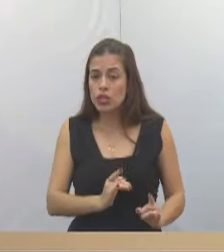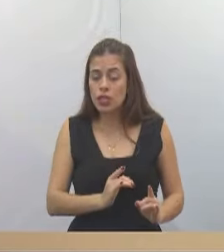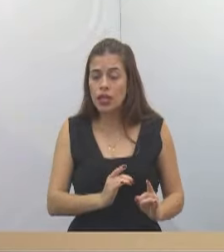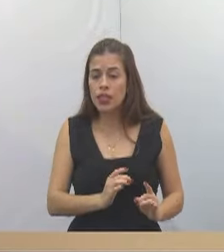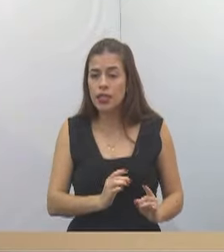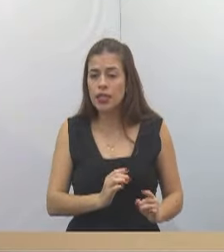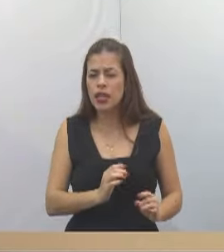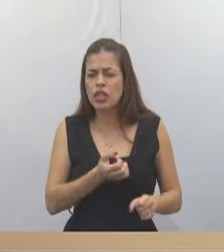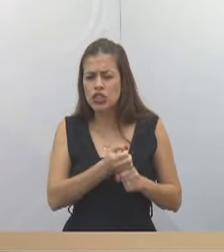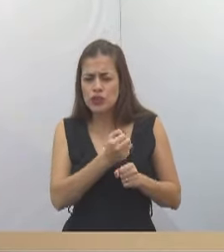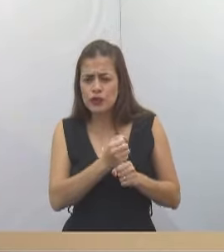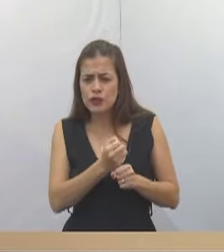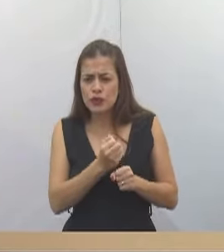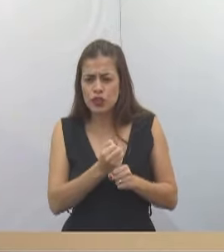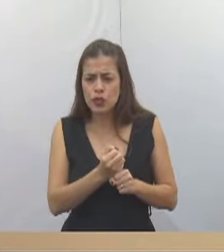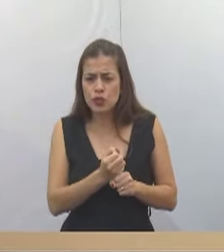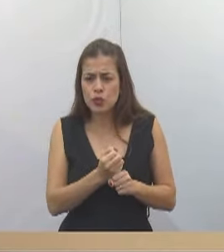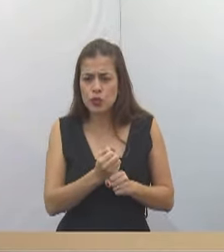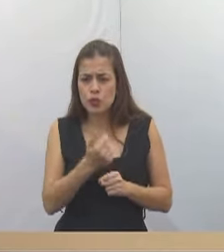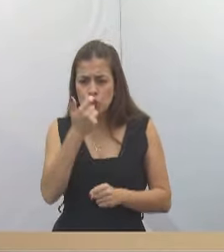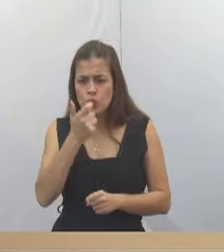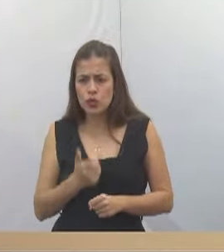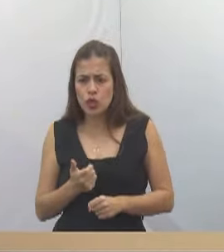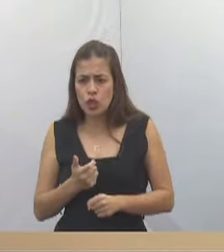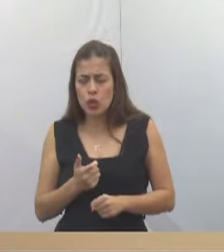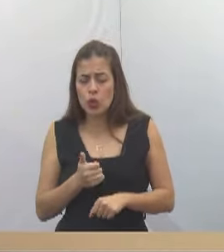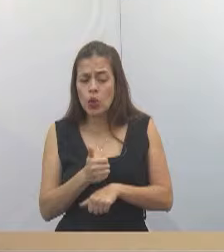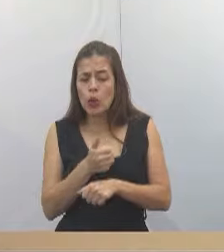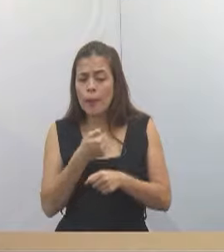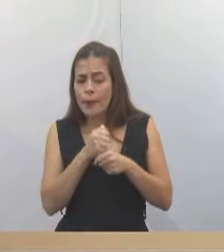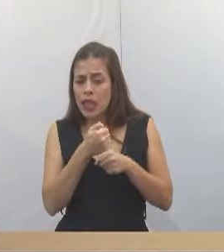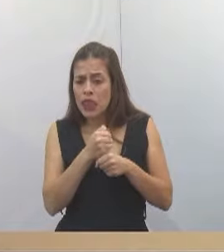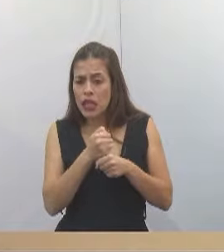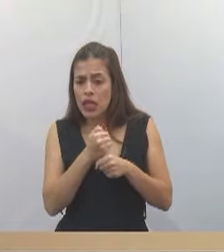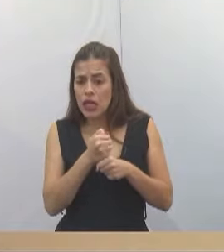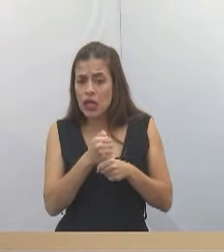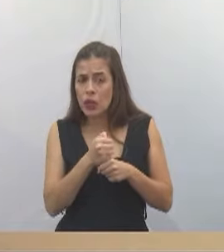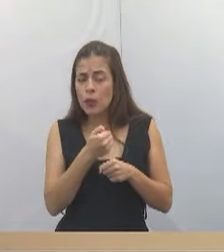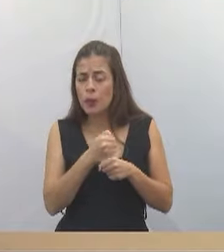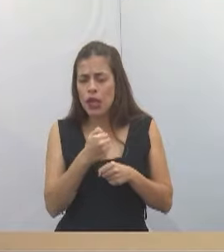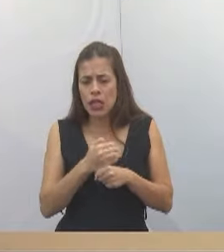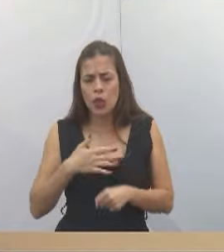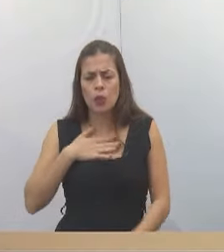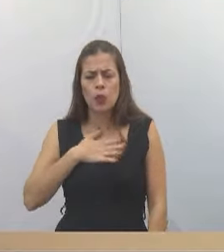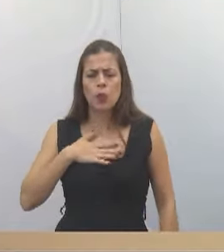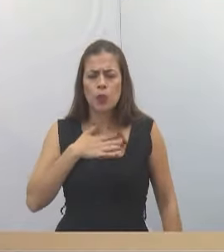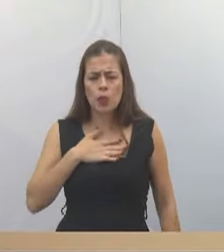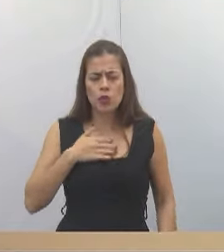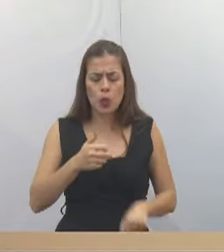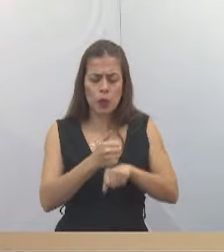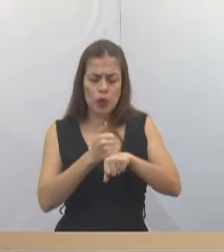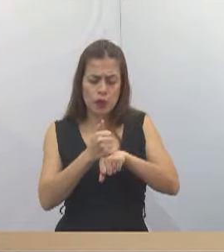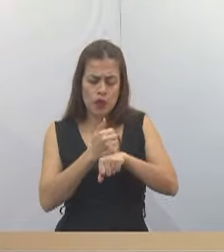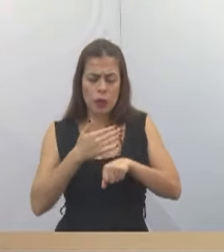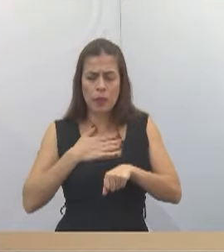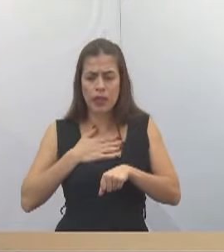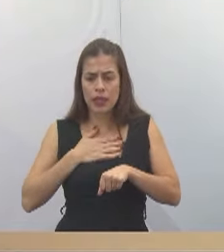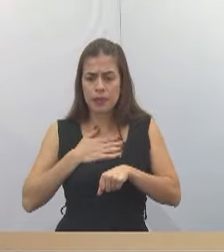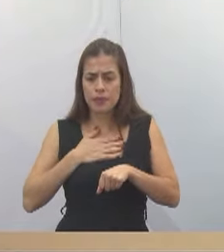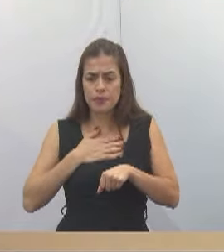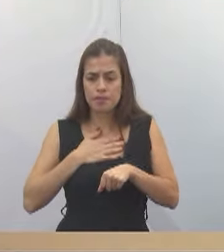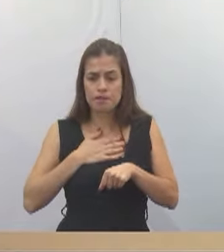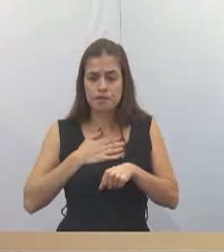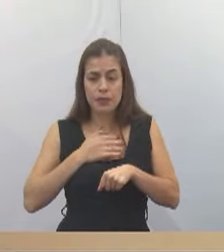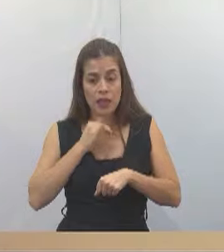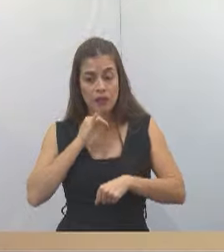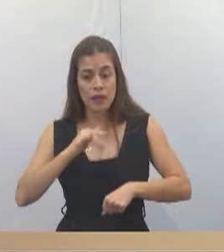Estou falando como pedreiro agora. Pedreiro, que eu sou pedreiro com o maior prazer, com profissão. Vou falar para